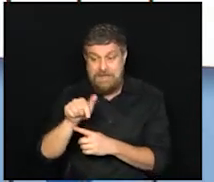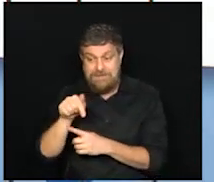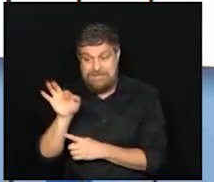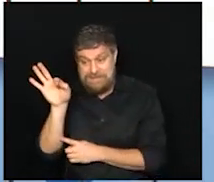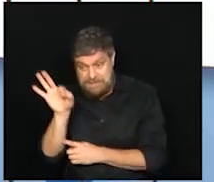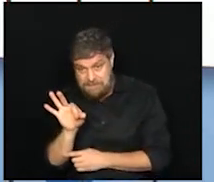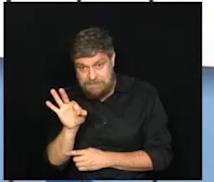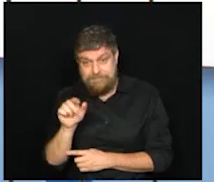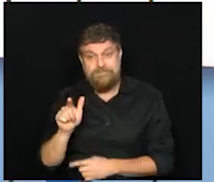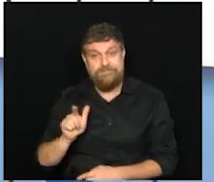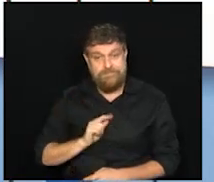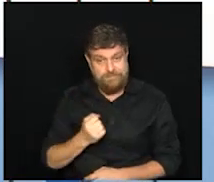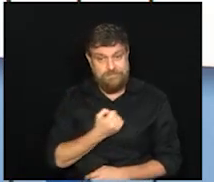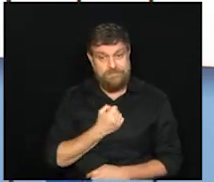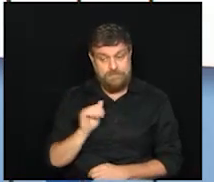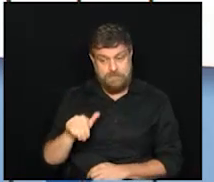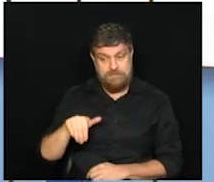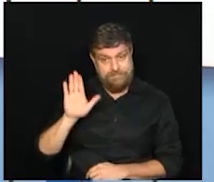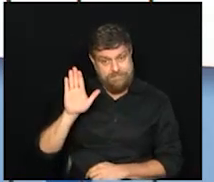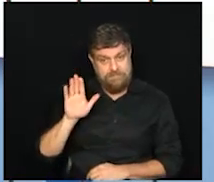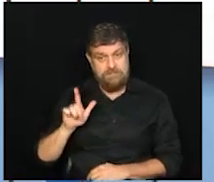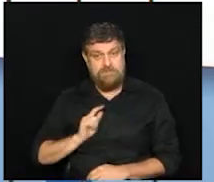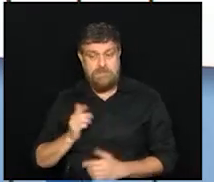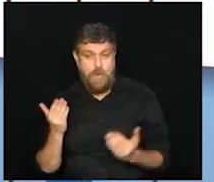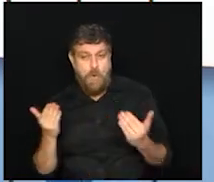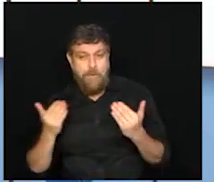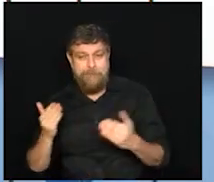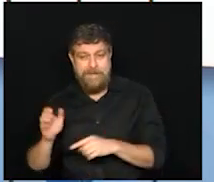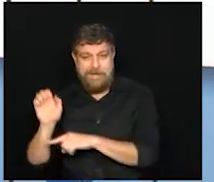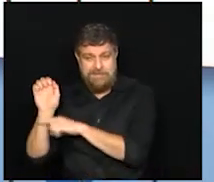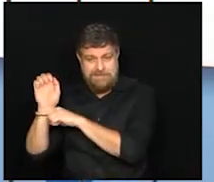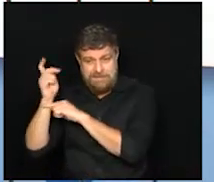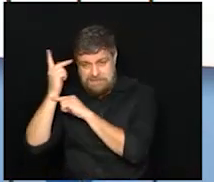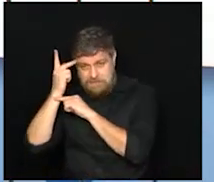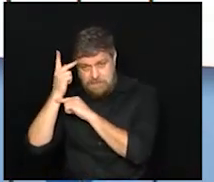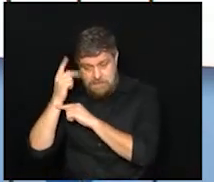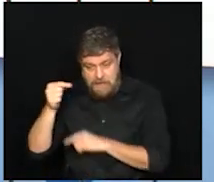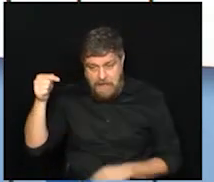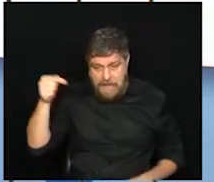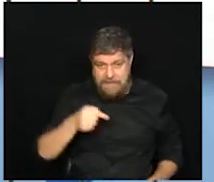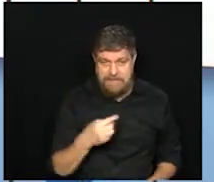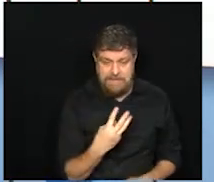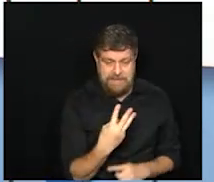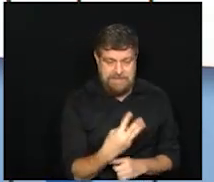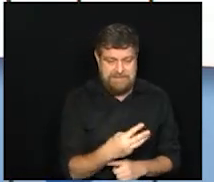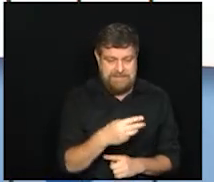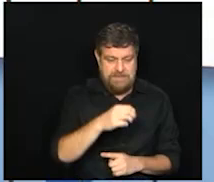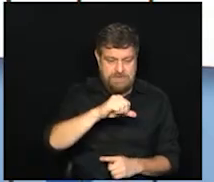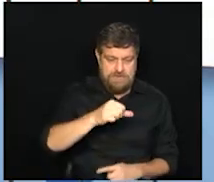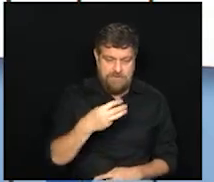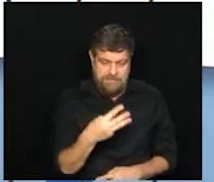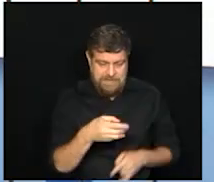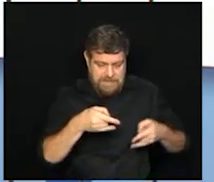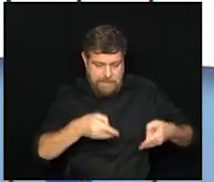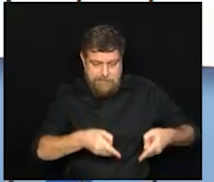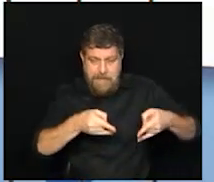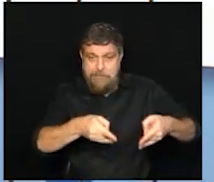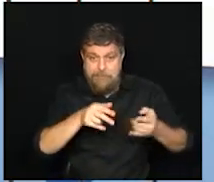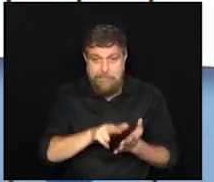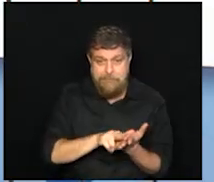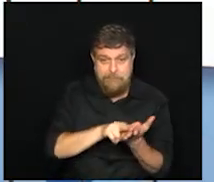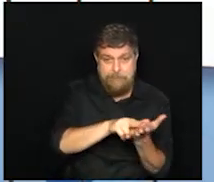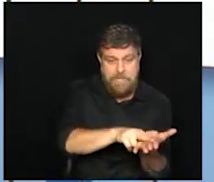89,57%, bem acima do estado. Aqui na nossa cidade, dos 393 leitos disponíveis de